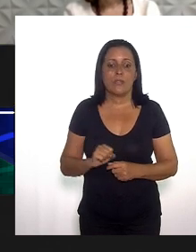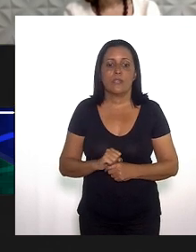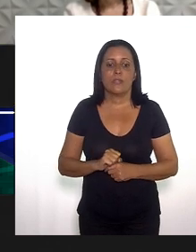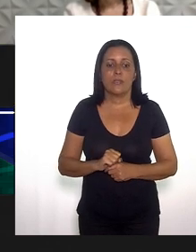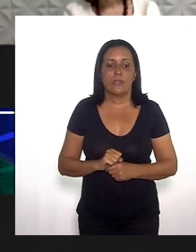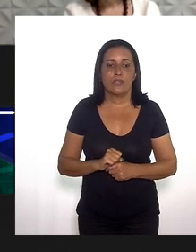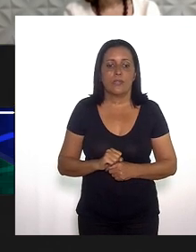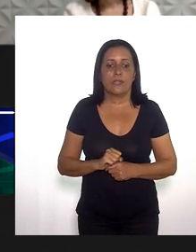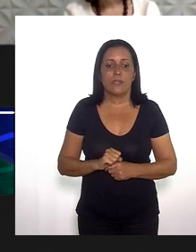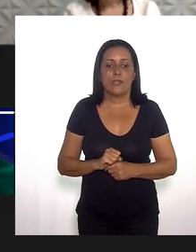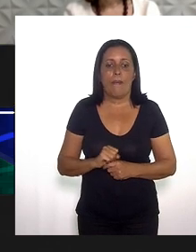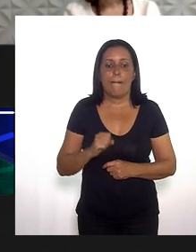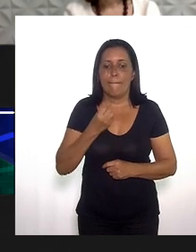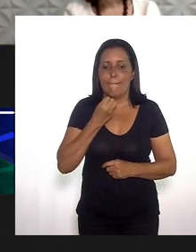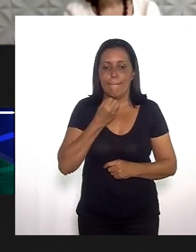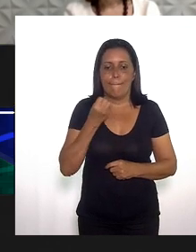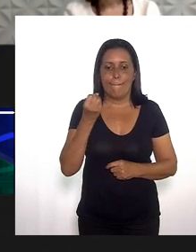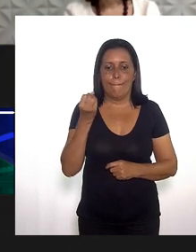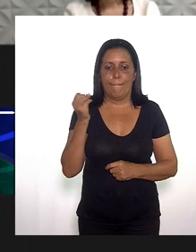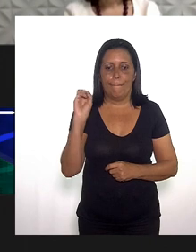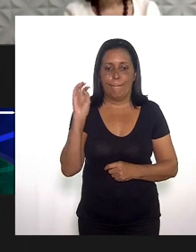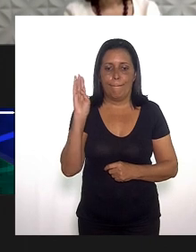Deputado Rubens Bontempo.